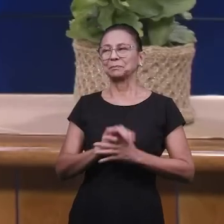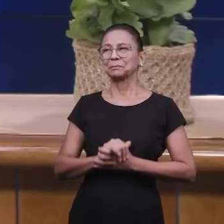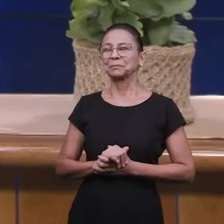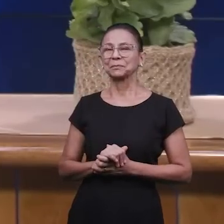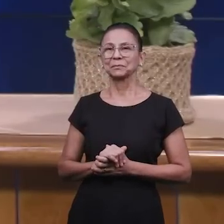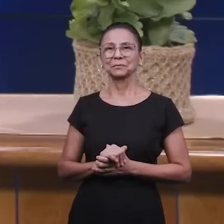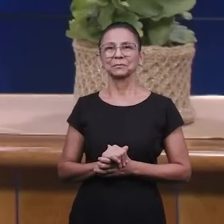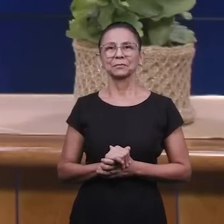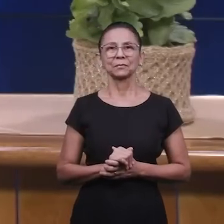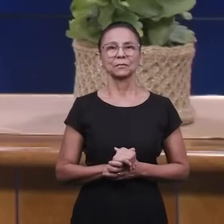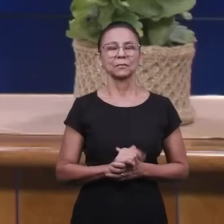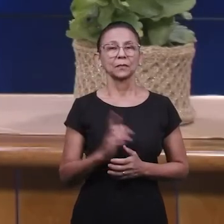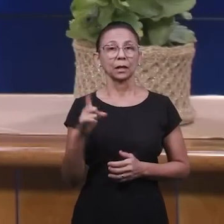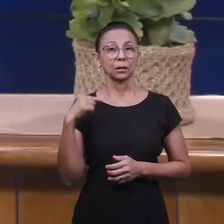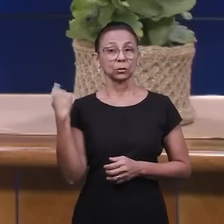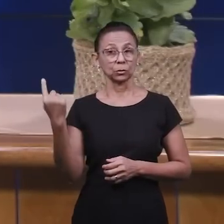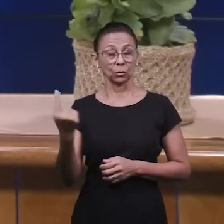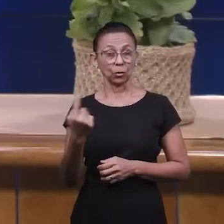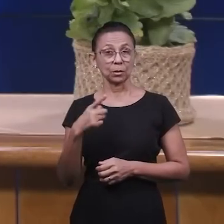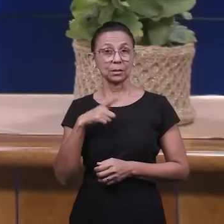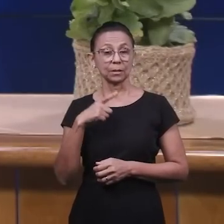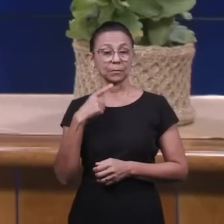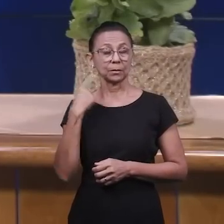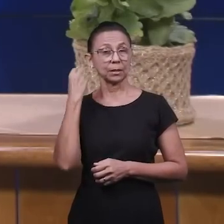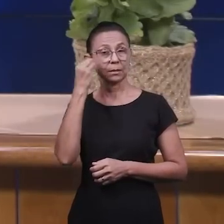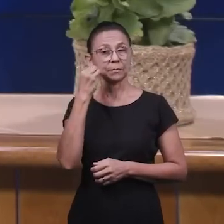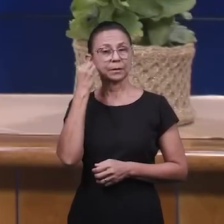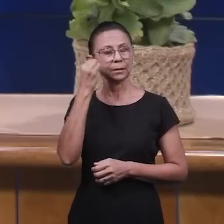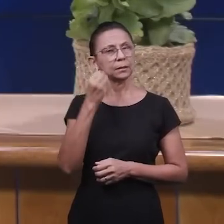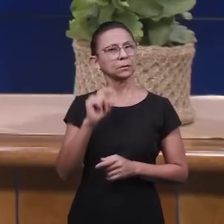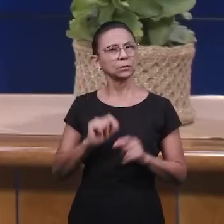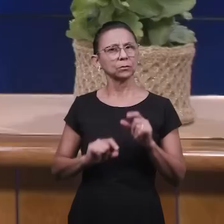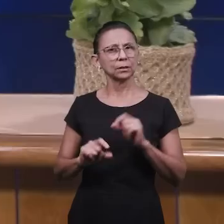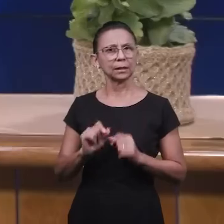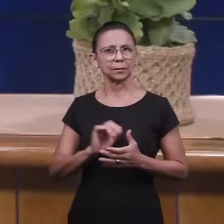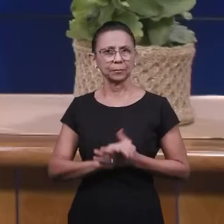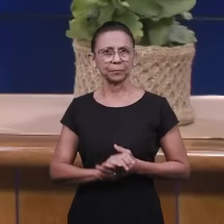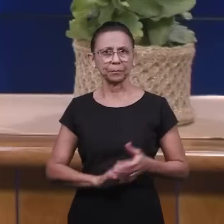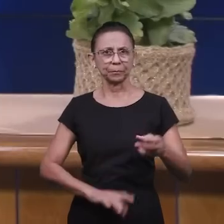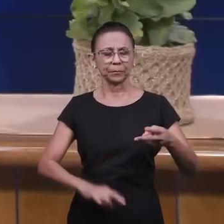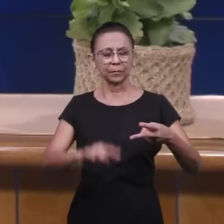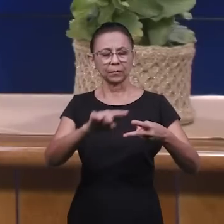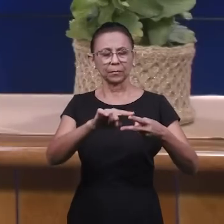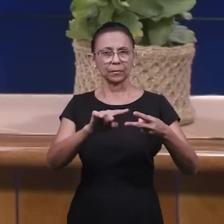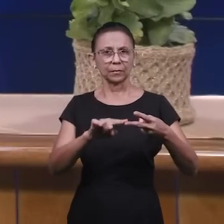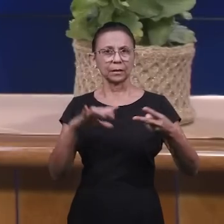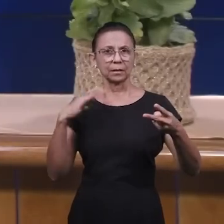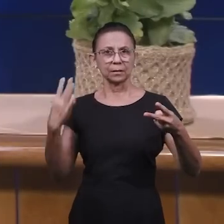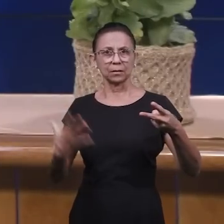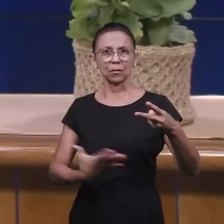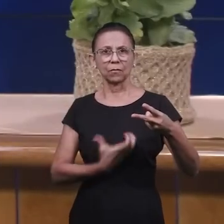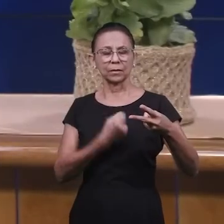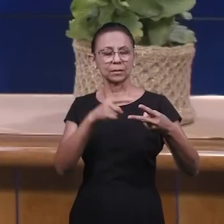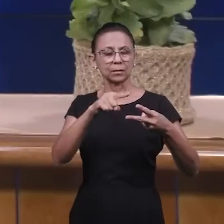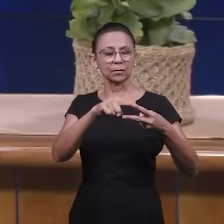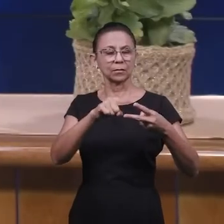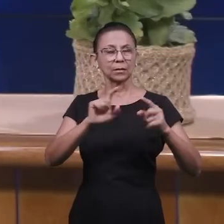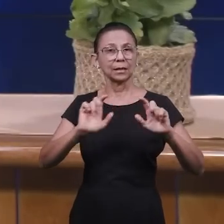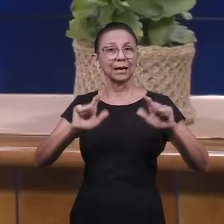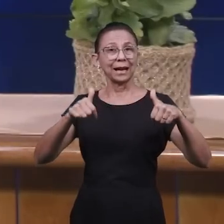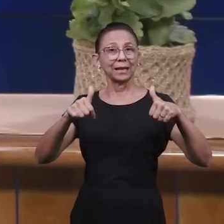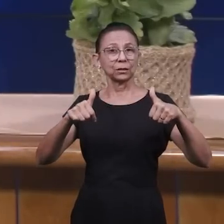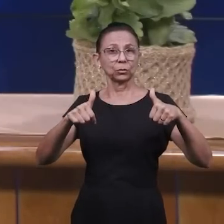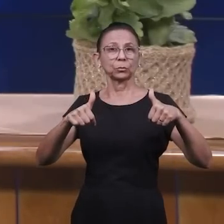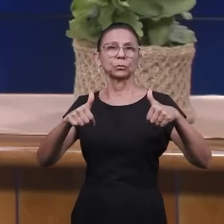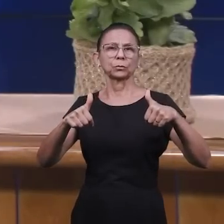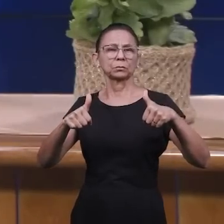lá em Pedro, né? 1 Pedro, eleito segundo a presciência de Deus Pai. O que acontece isso?